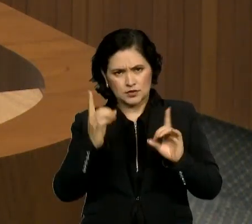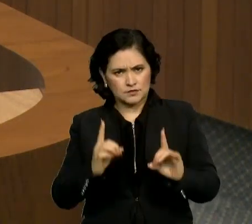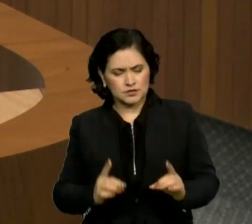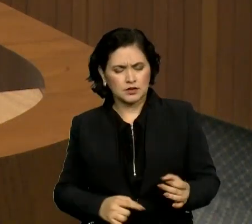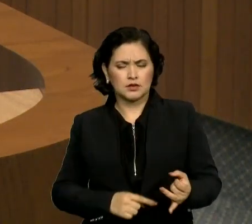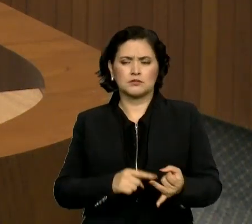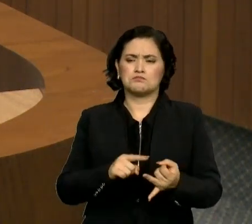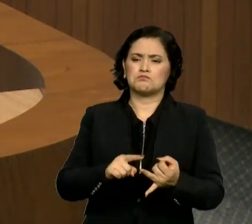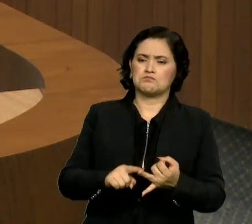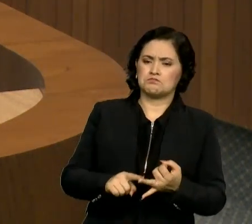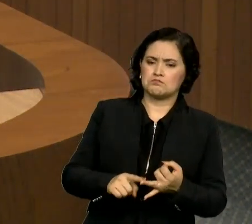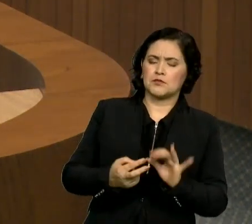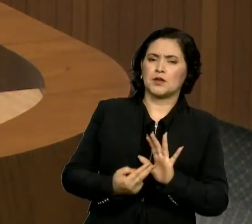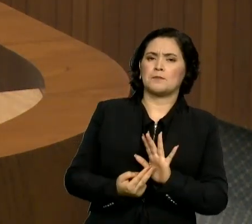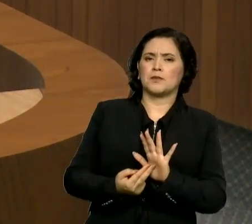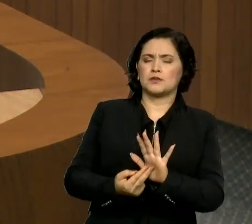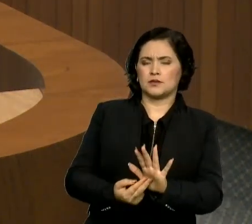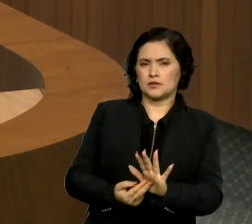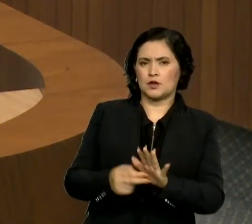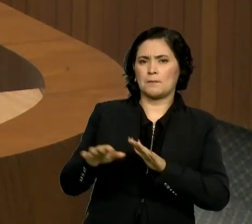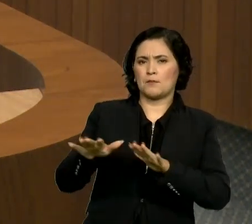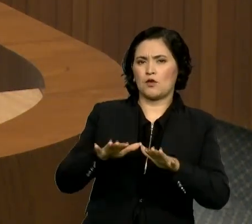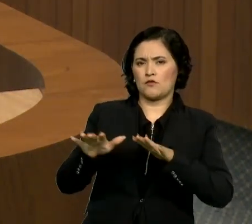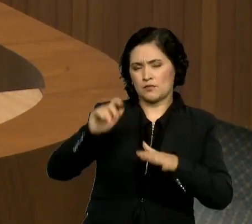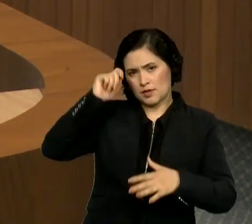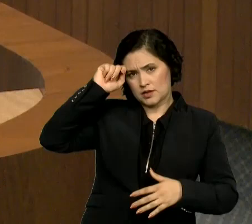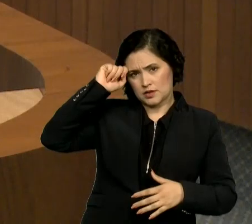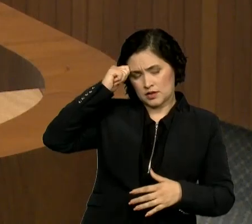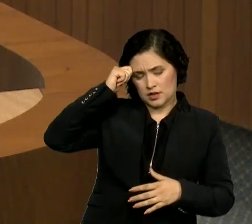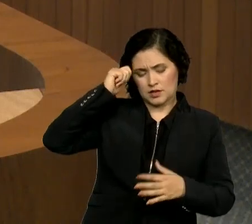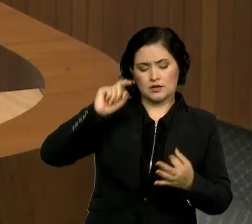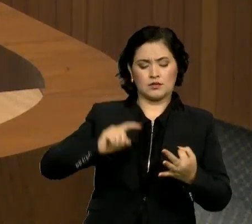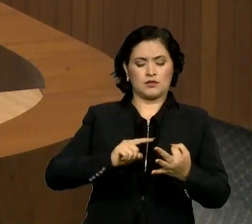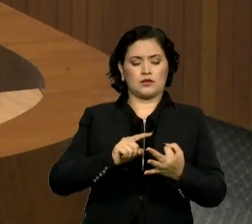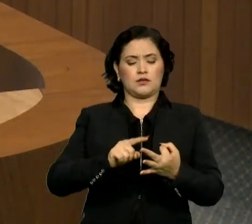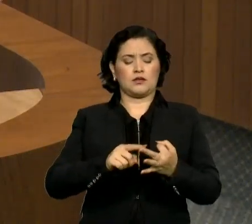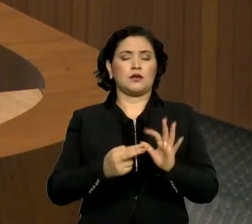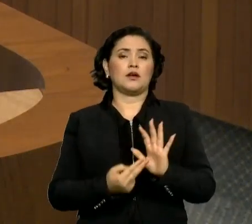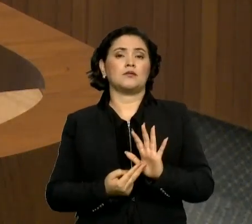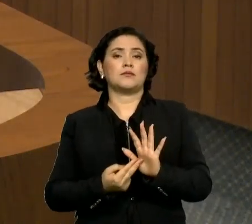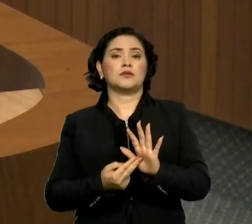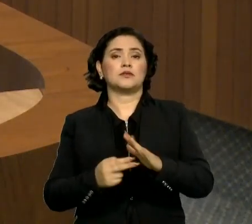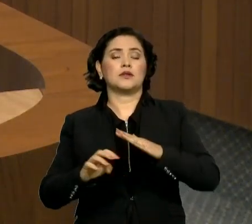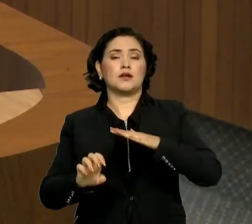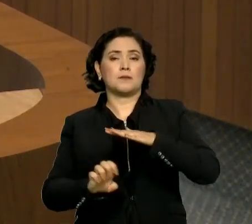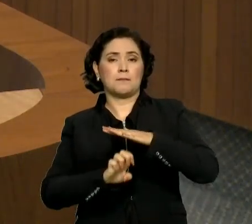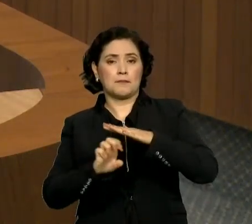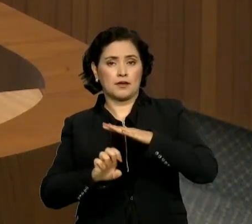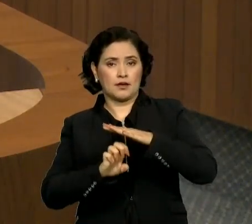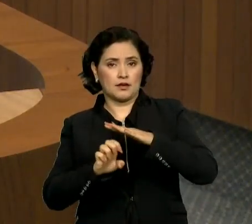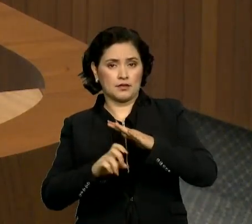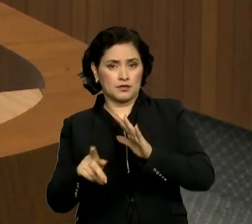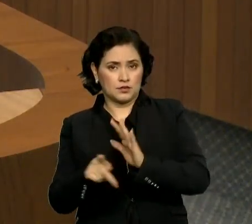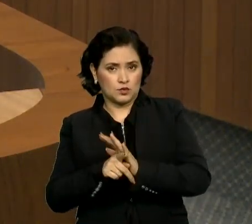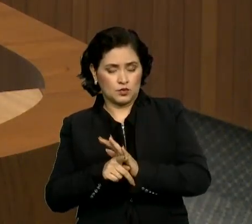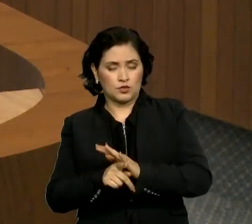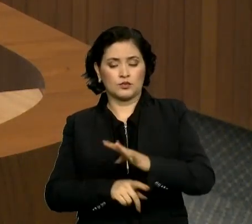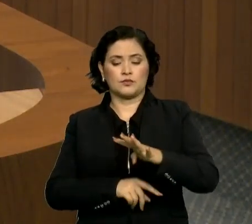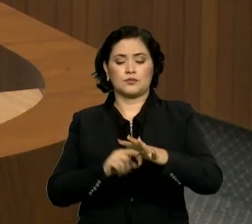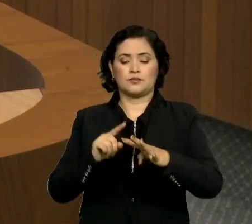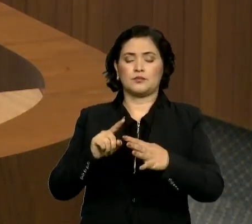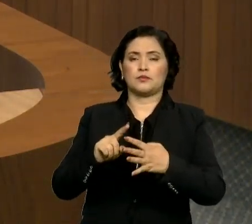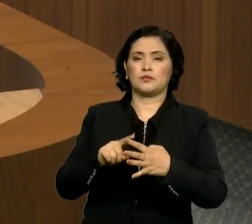ver representantes dos movimentos negros, vai ver representantes do empresariado, vai ver representantes